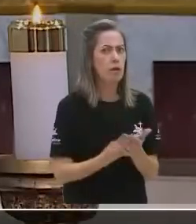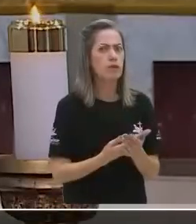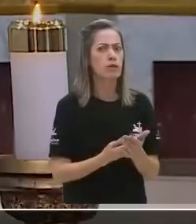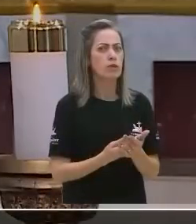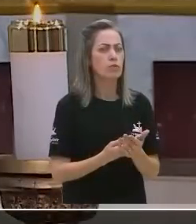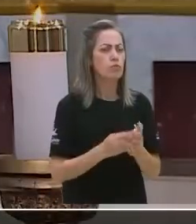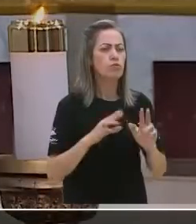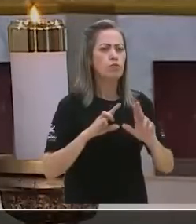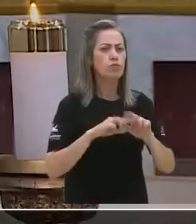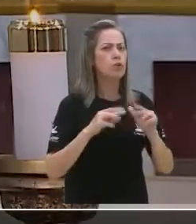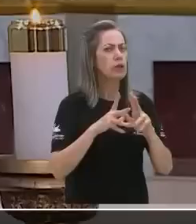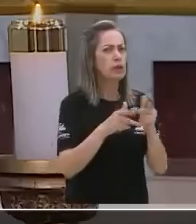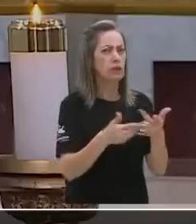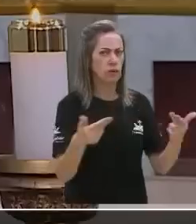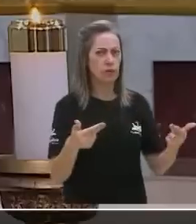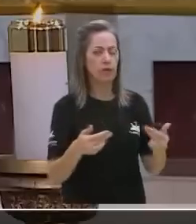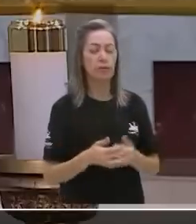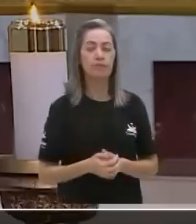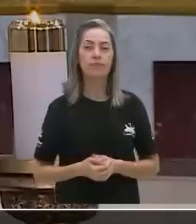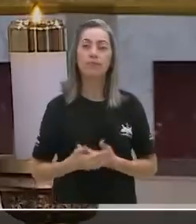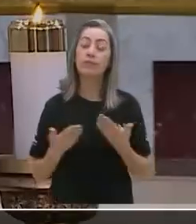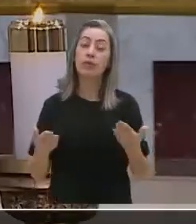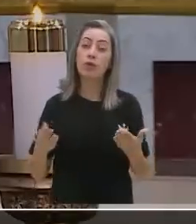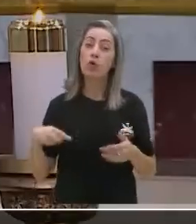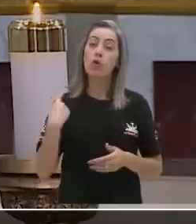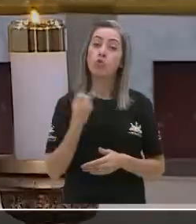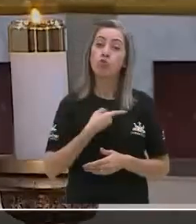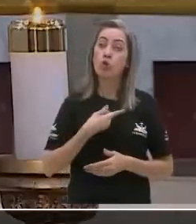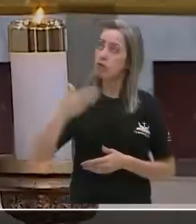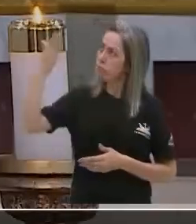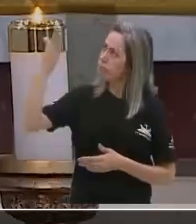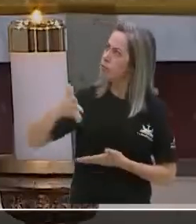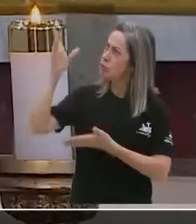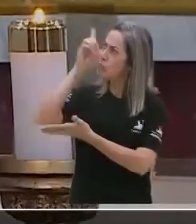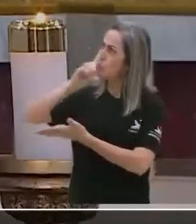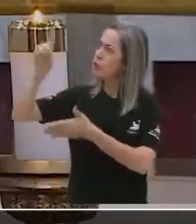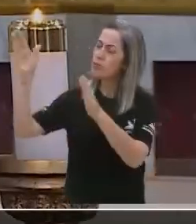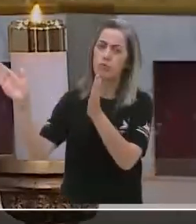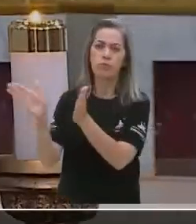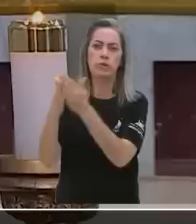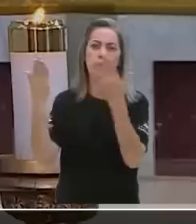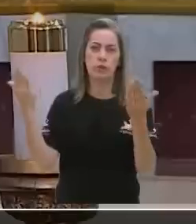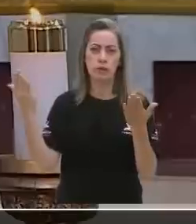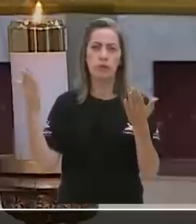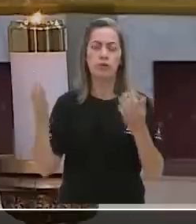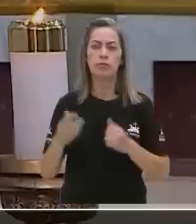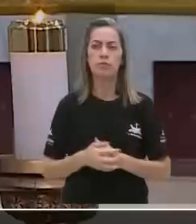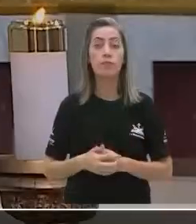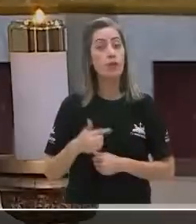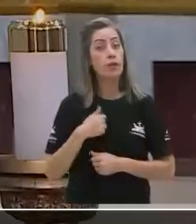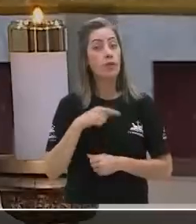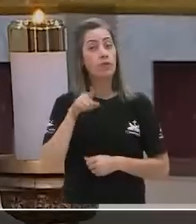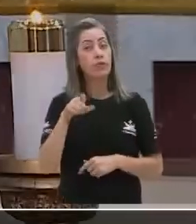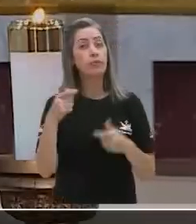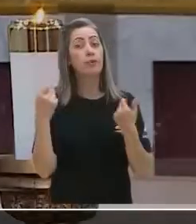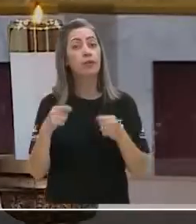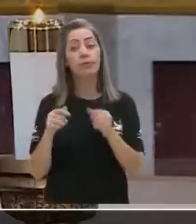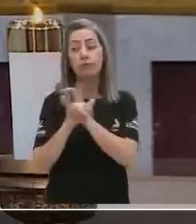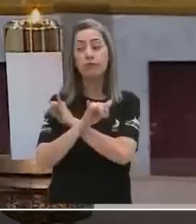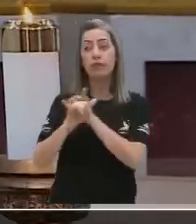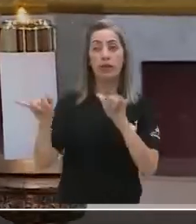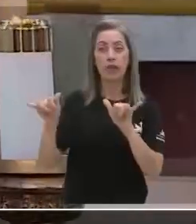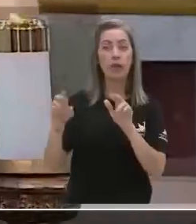Portanto, meus irmãos, nós estamos diante de um Deus de milagres, onde eu e você podemos dizer,